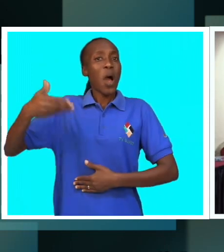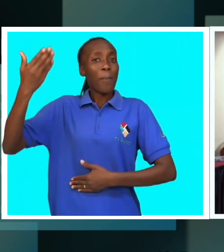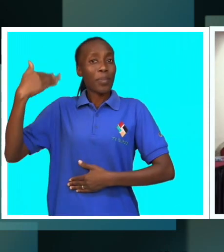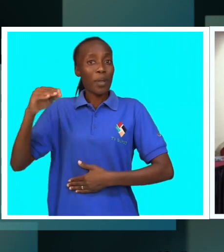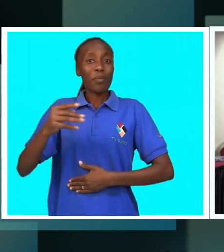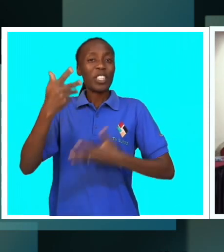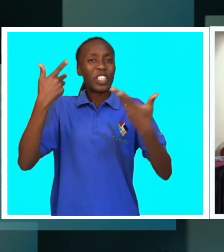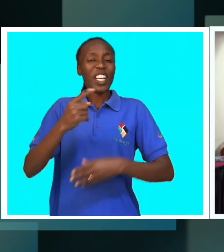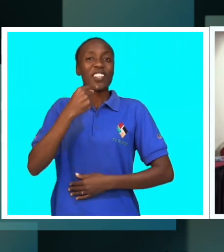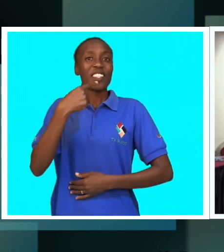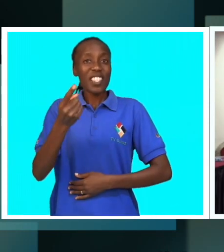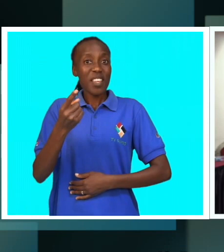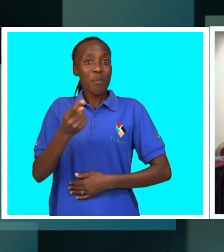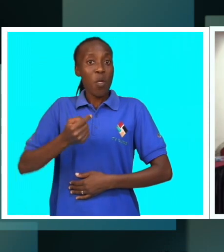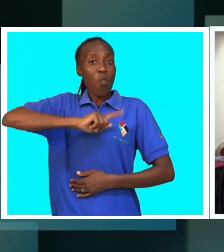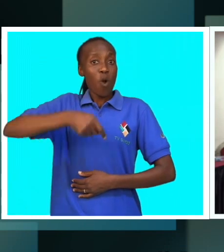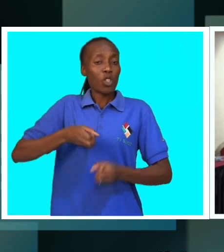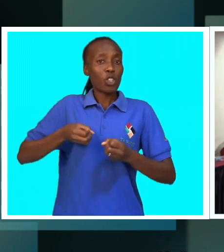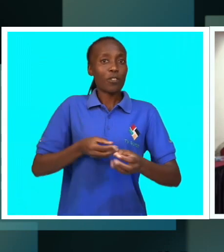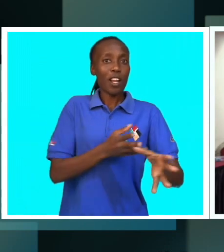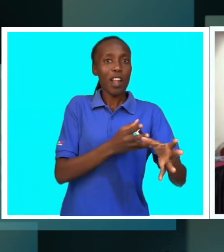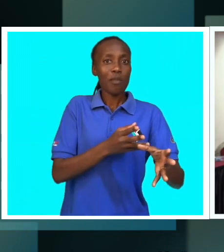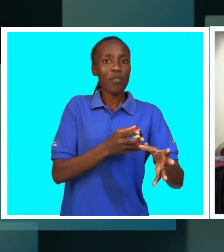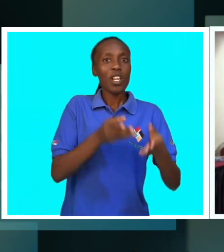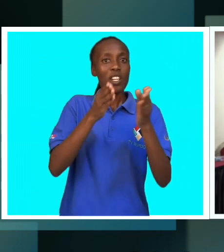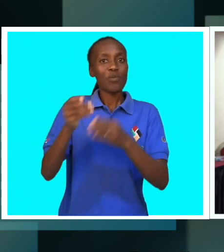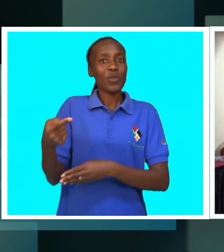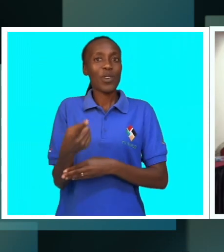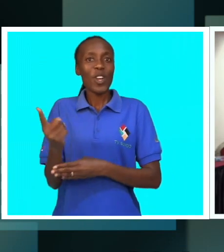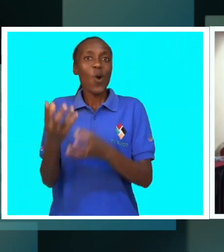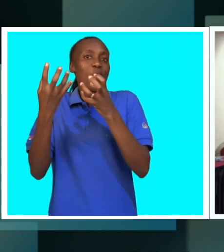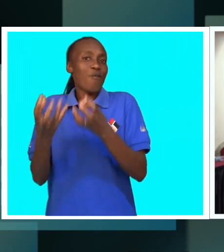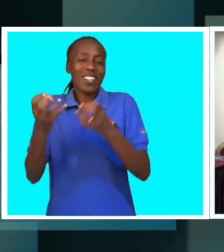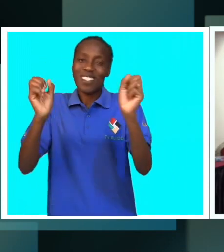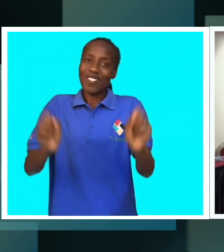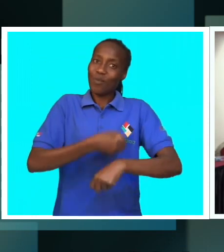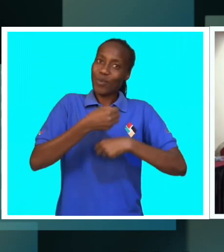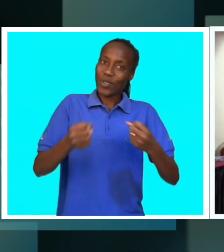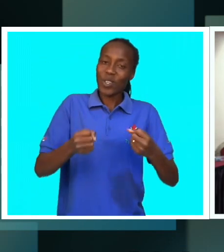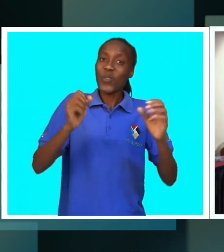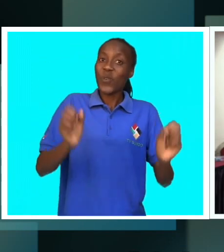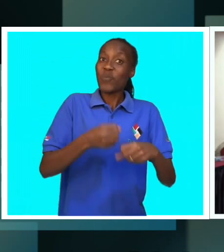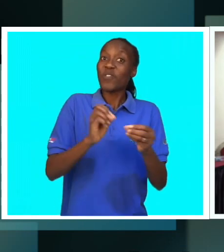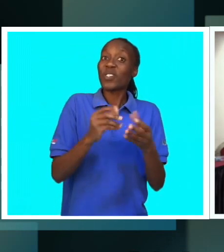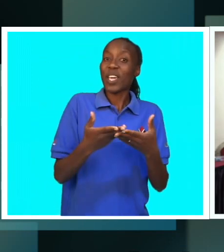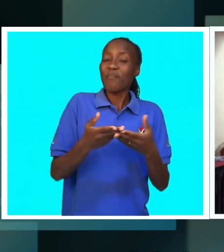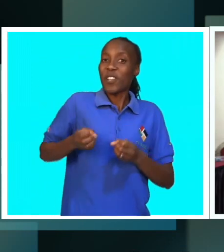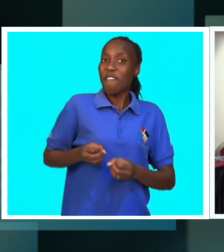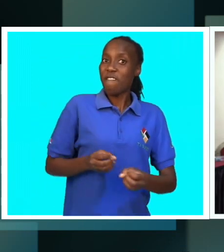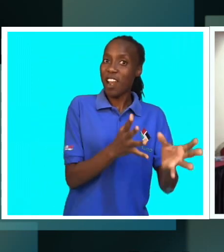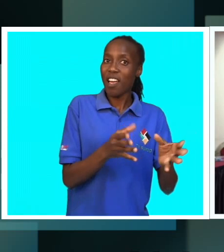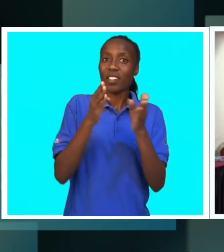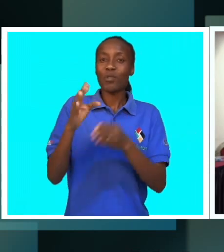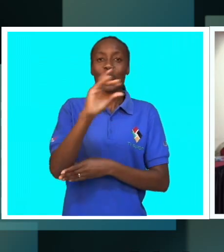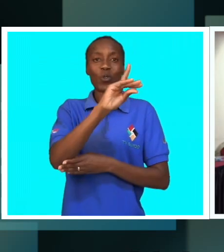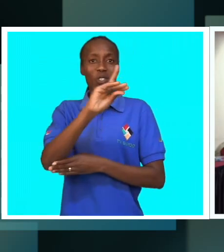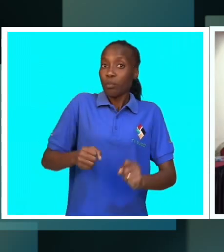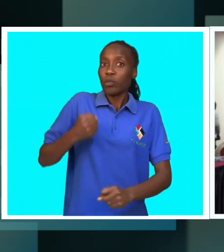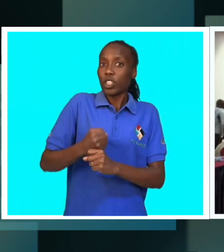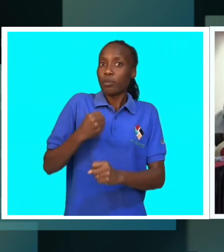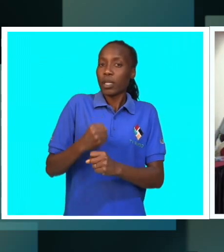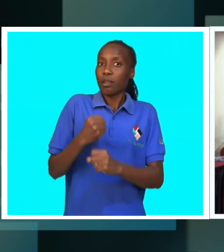não podemos falar dos outros sem estarem presentes, então não podíamos falar das pessoas com deficiência sem elas estarem